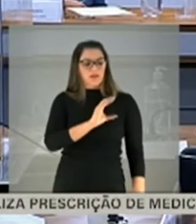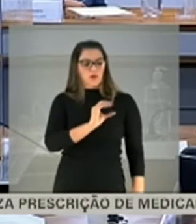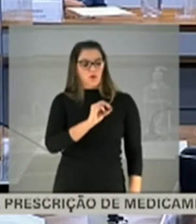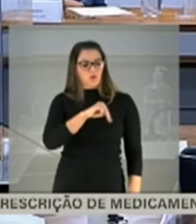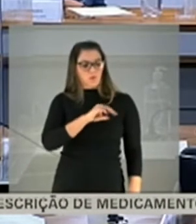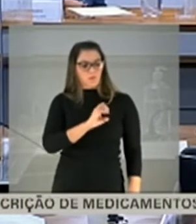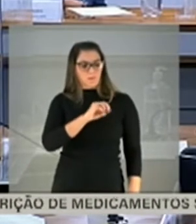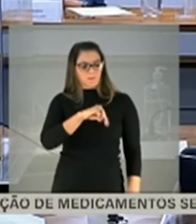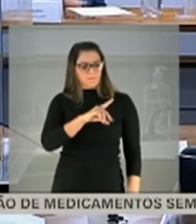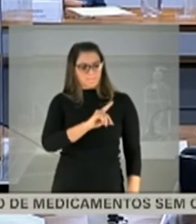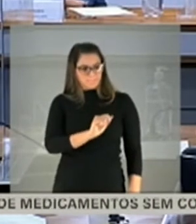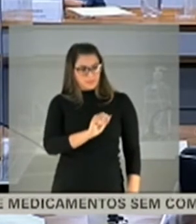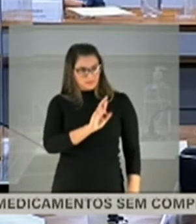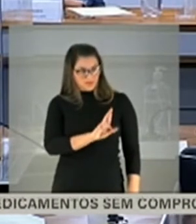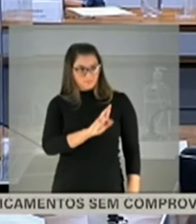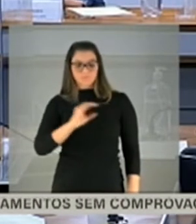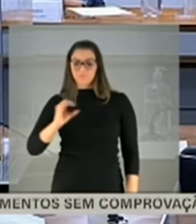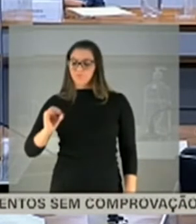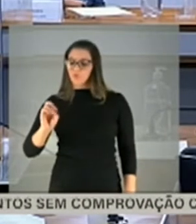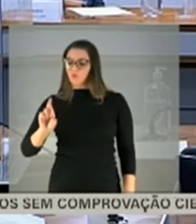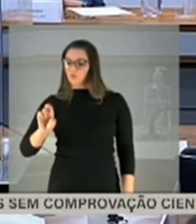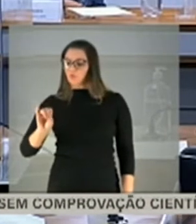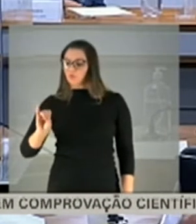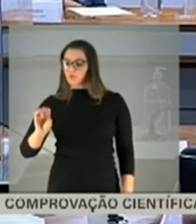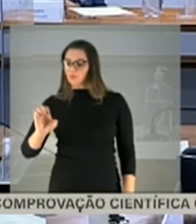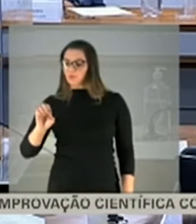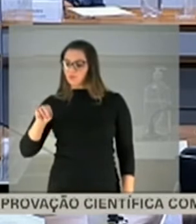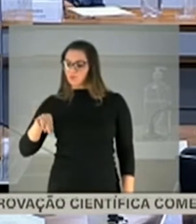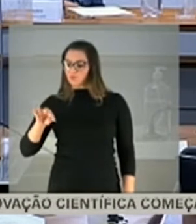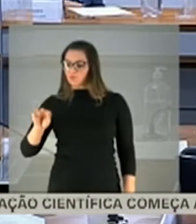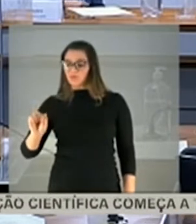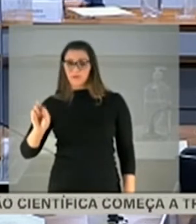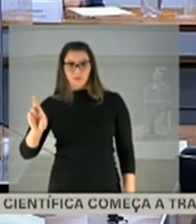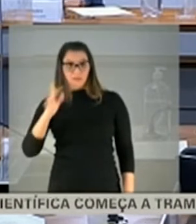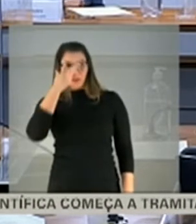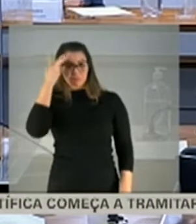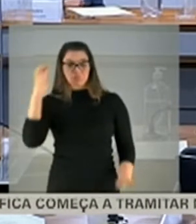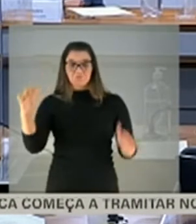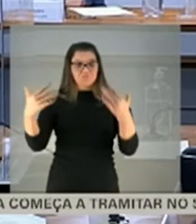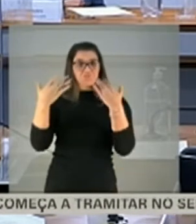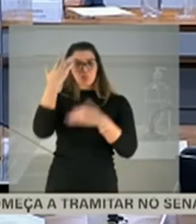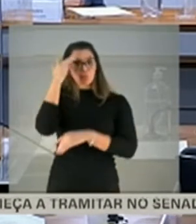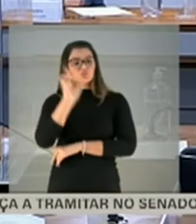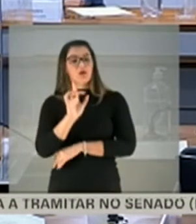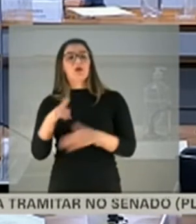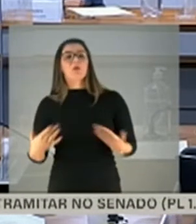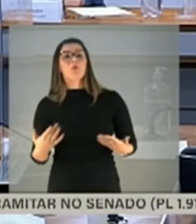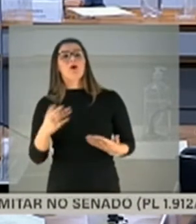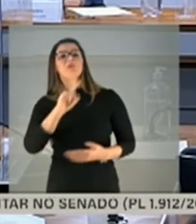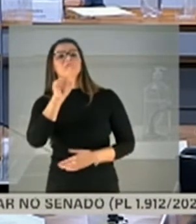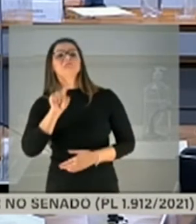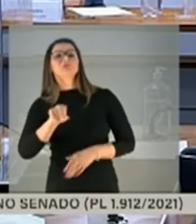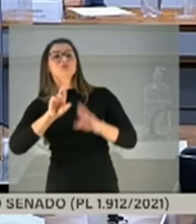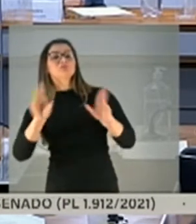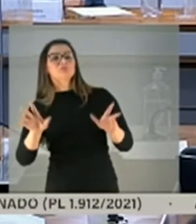é a diferença? Pois não. É quando a gente se refere a... Porque o pessoal que está nos assistindo aí não entende. Recomendou, orientou.